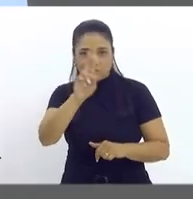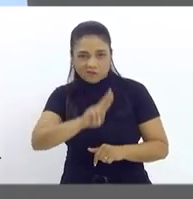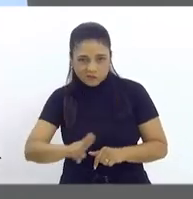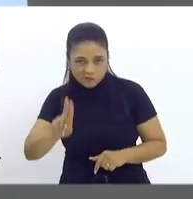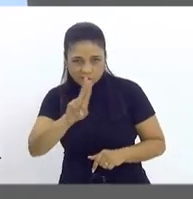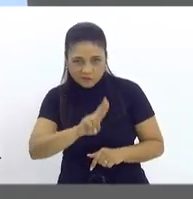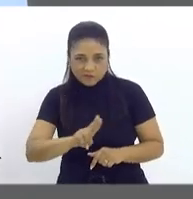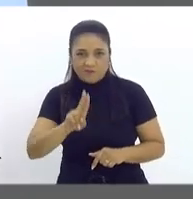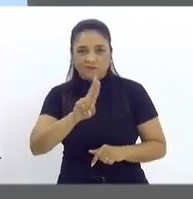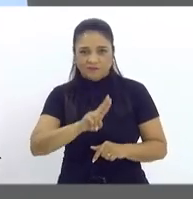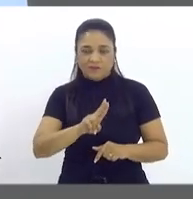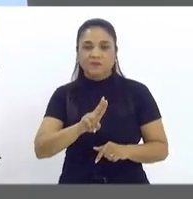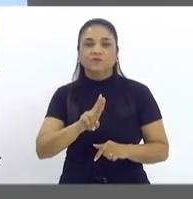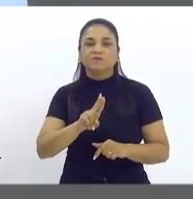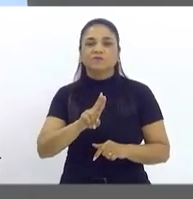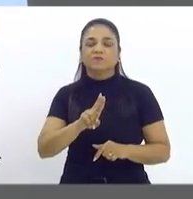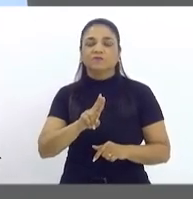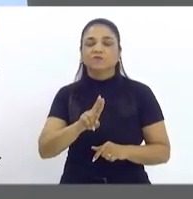gás